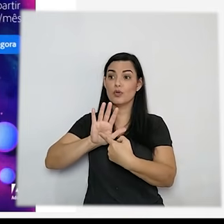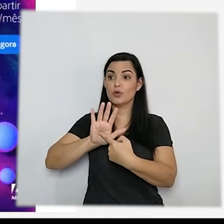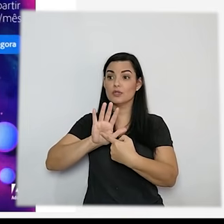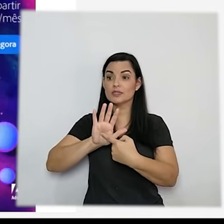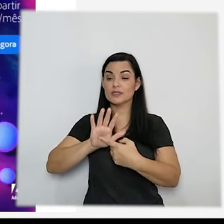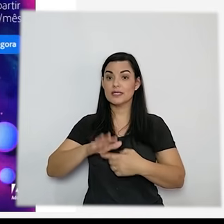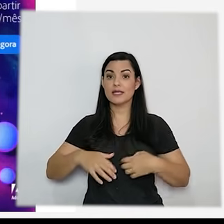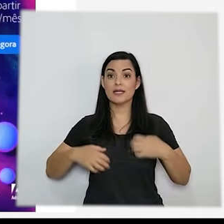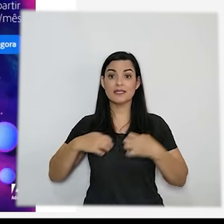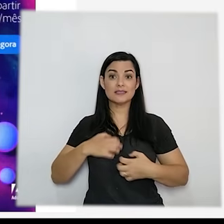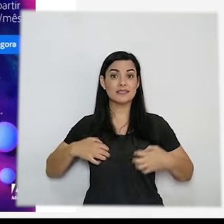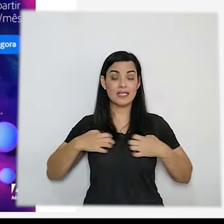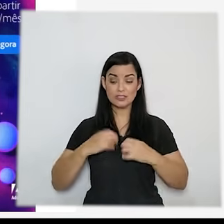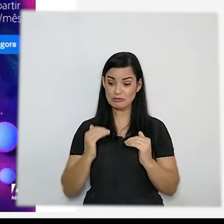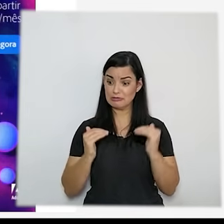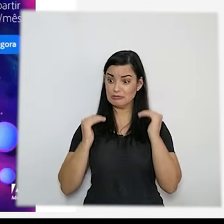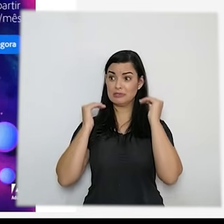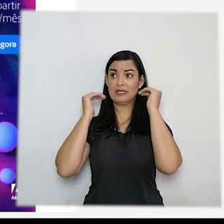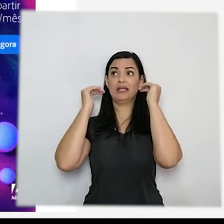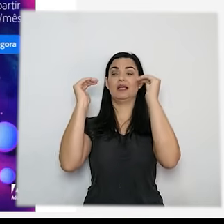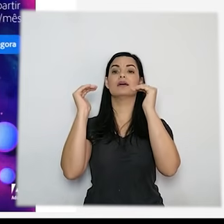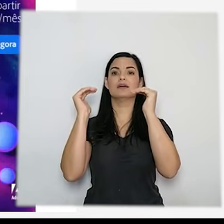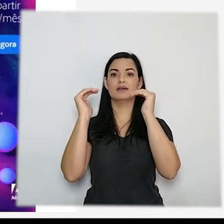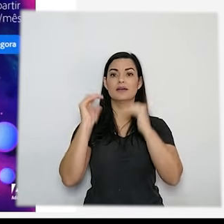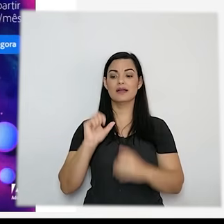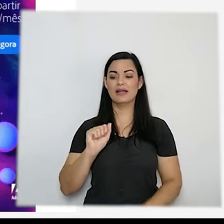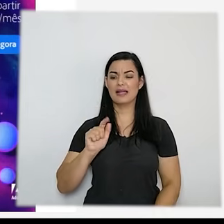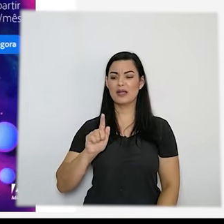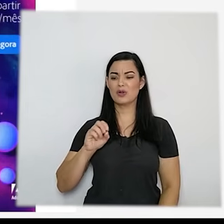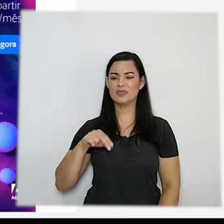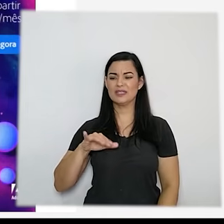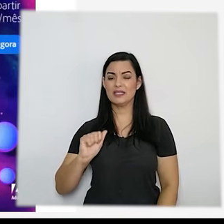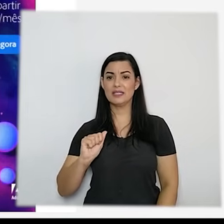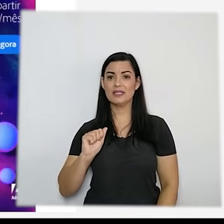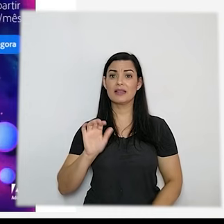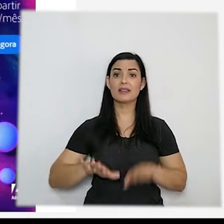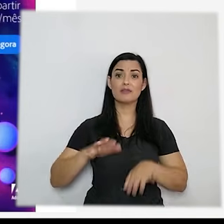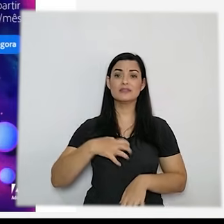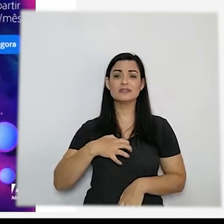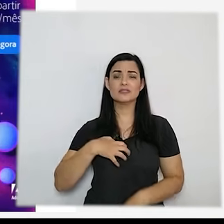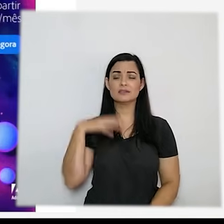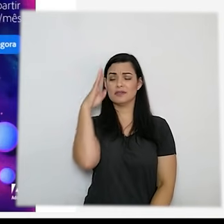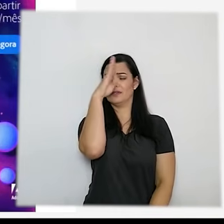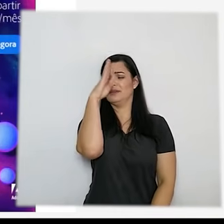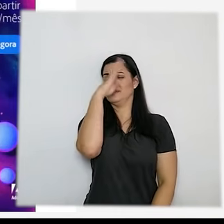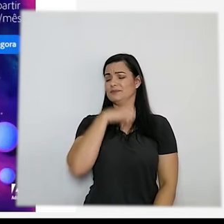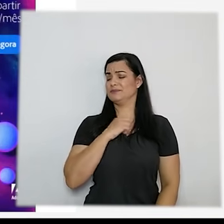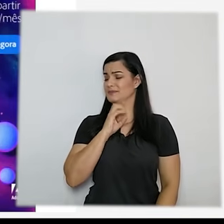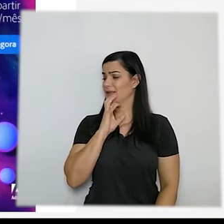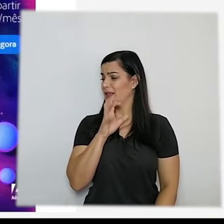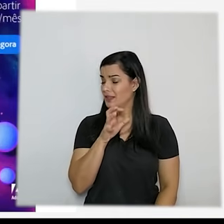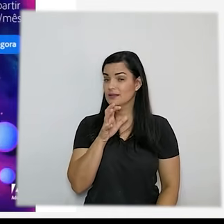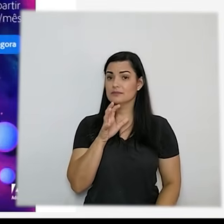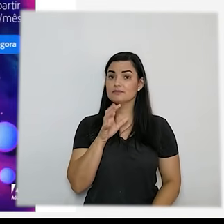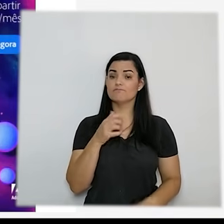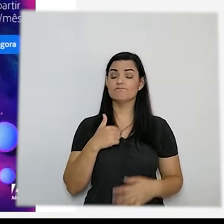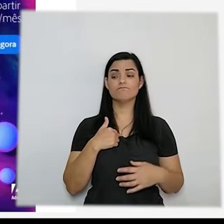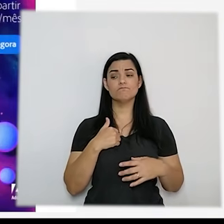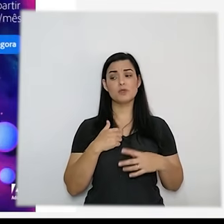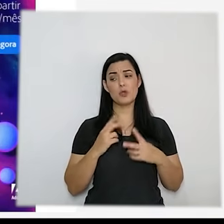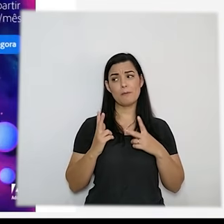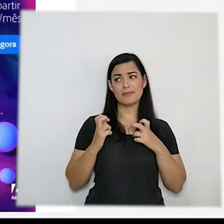excesso de ansiedade, agoniado, que sente náusea, enjoado. Eu acho que ele não